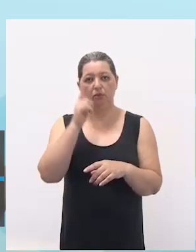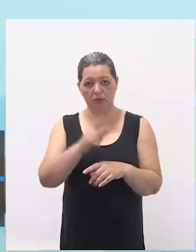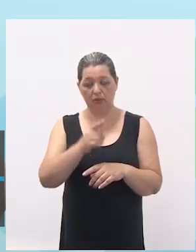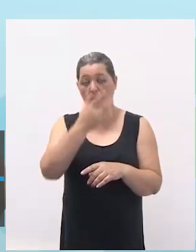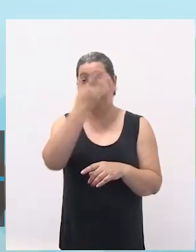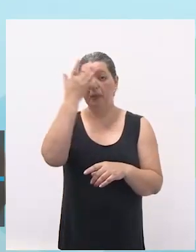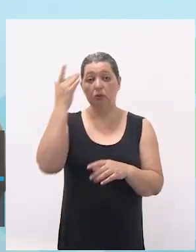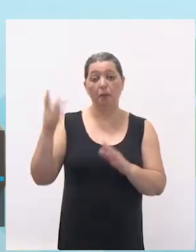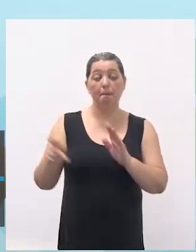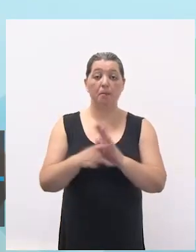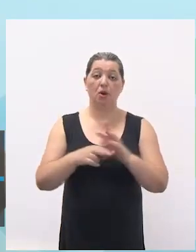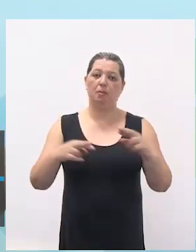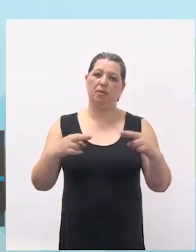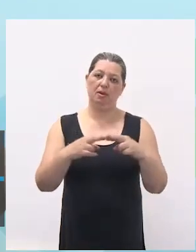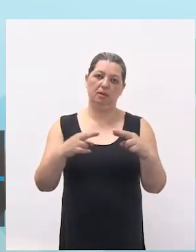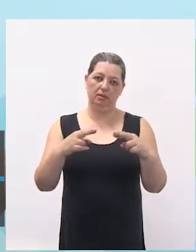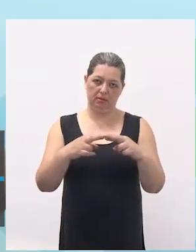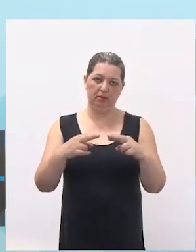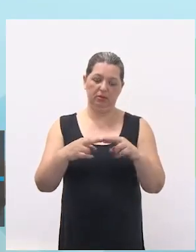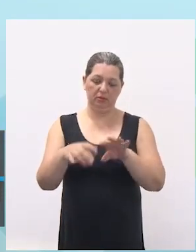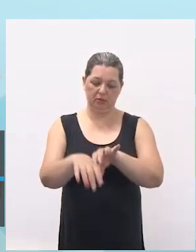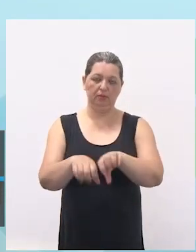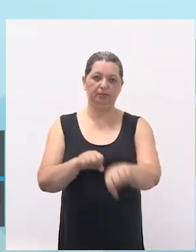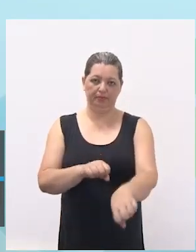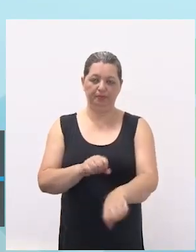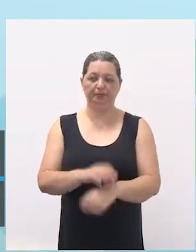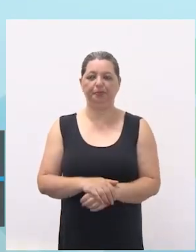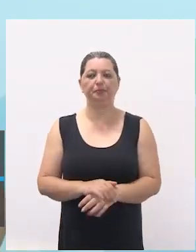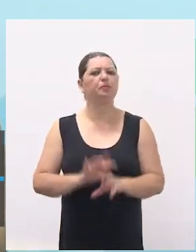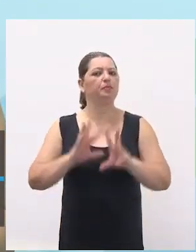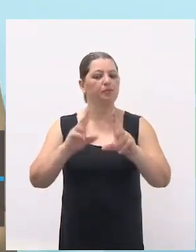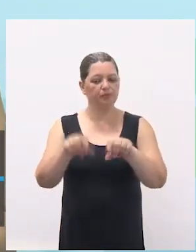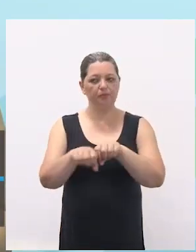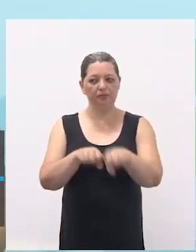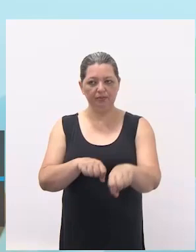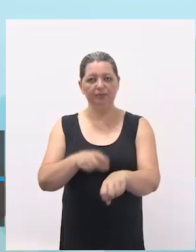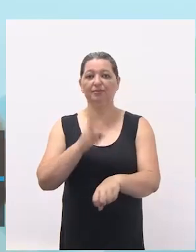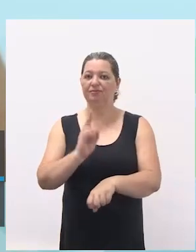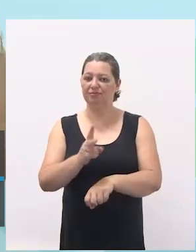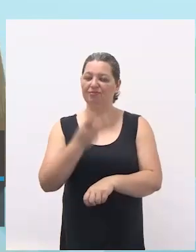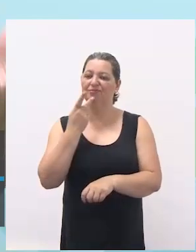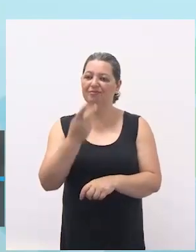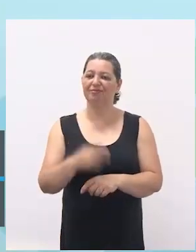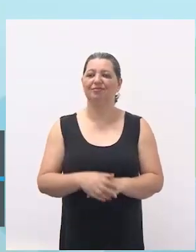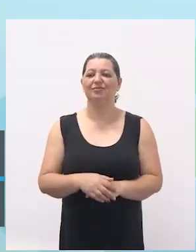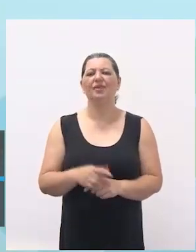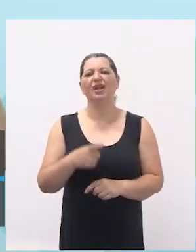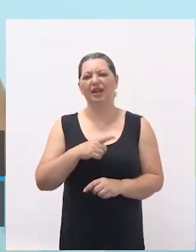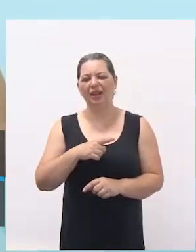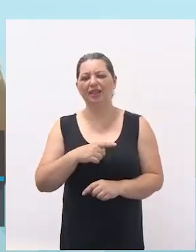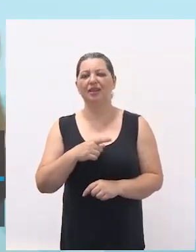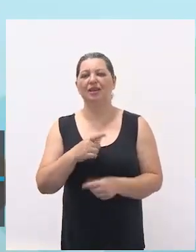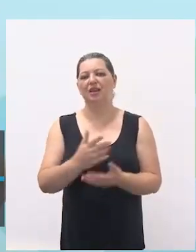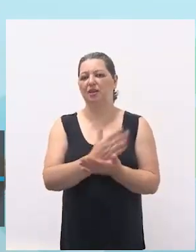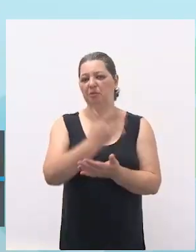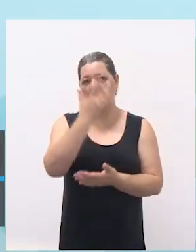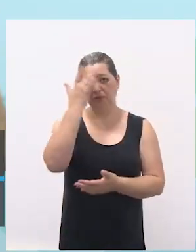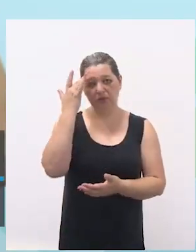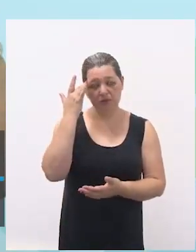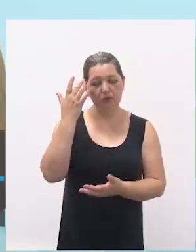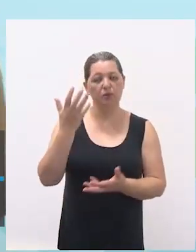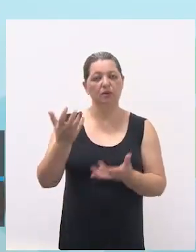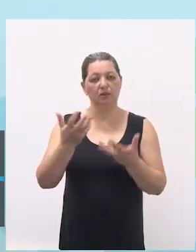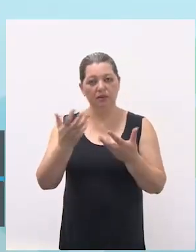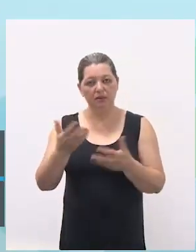da rede para fazer a formação, né? Então, todas as formações eu sempre falo assim para vocês, vocês têm alguém que queira vir